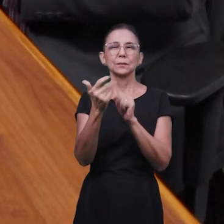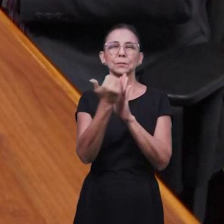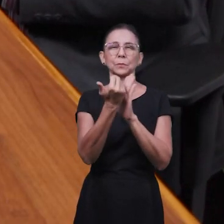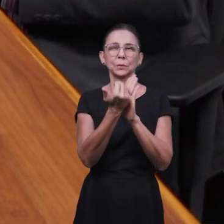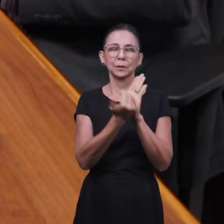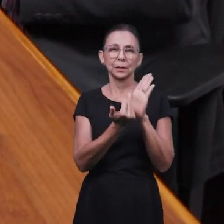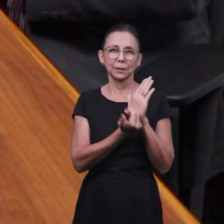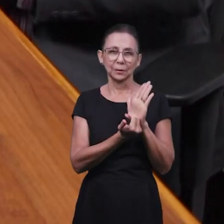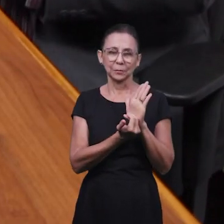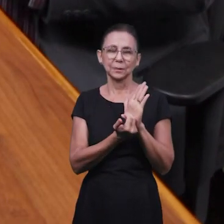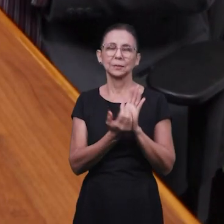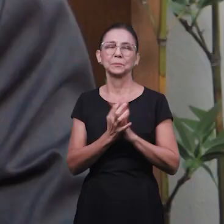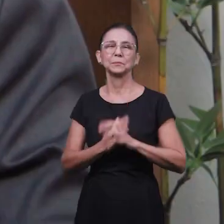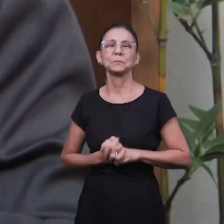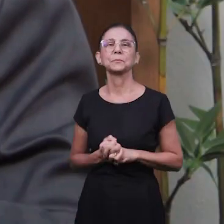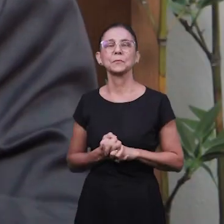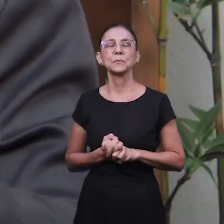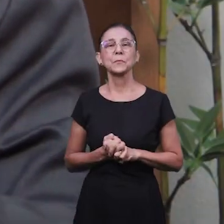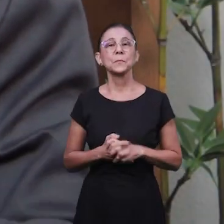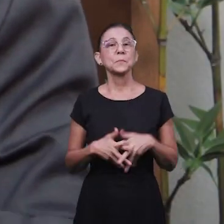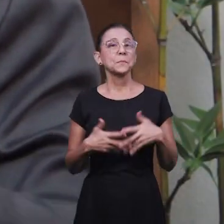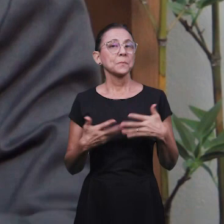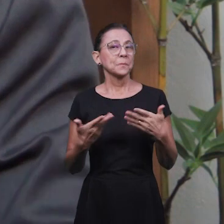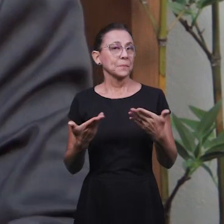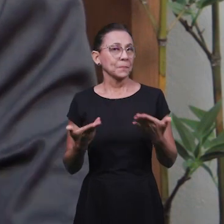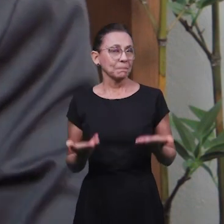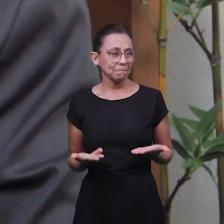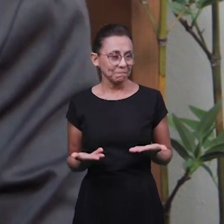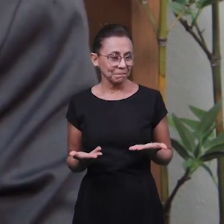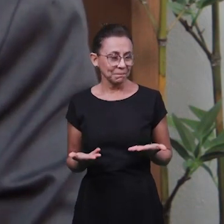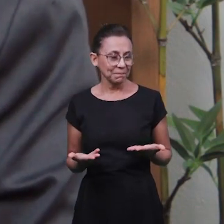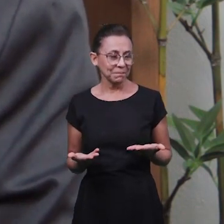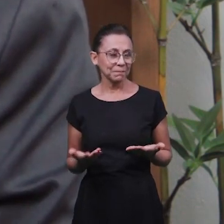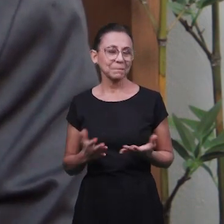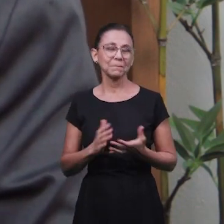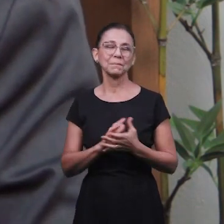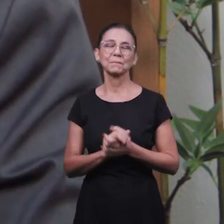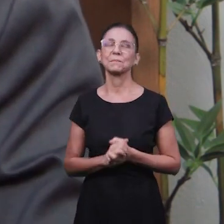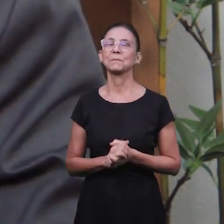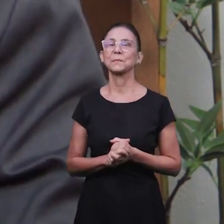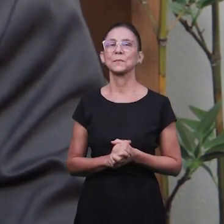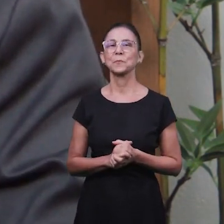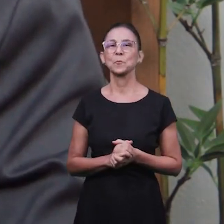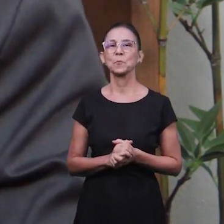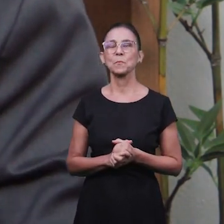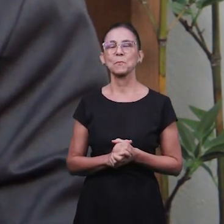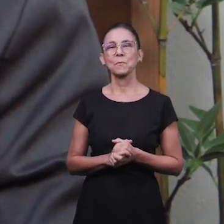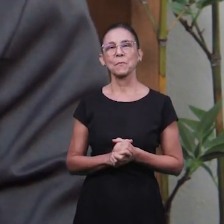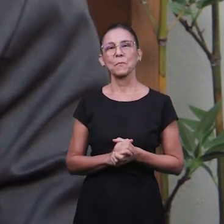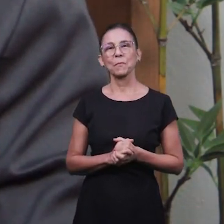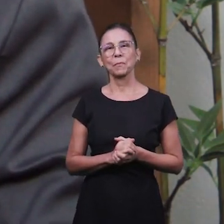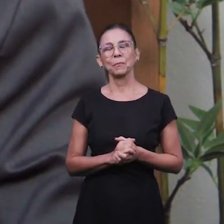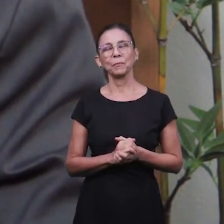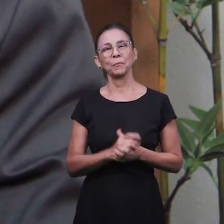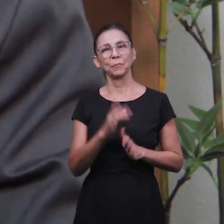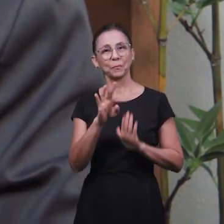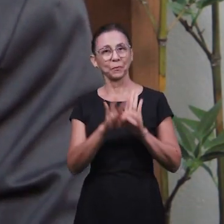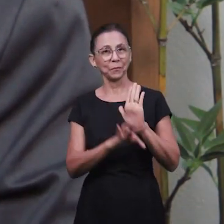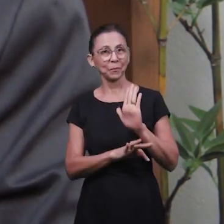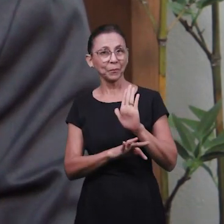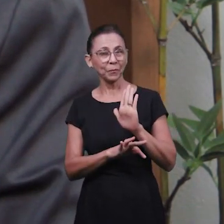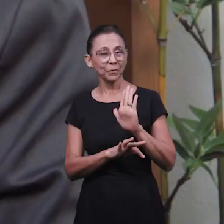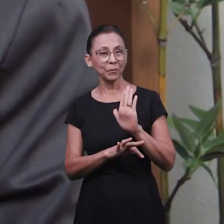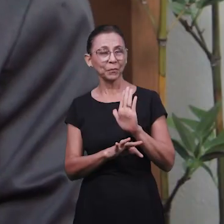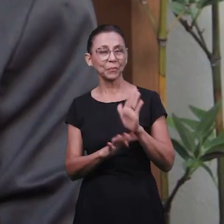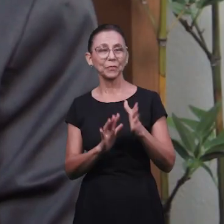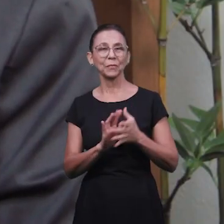essa sequência que nós estamos começando agora. E para esta edição do Conversas Bíblicas, nós vamos ter como texto base aquele que nós